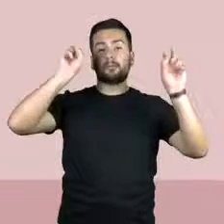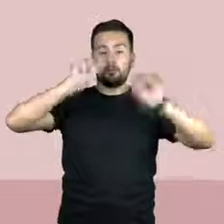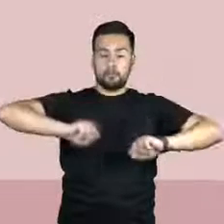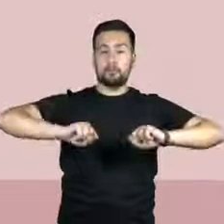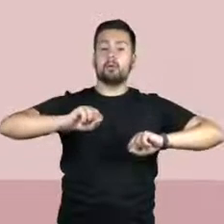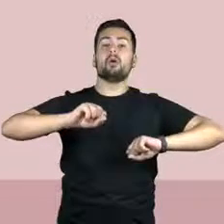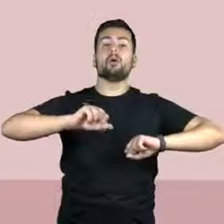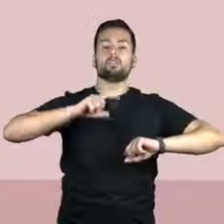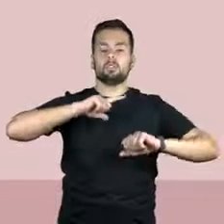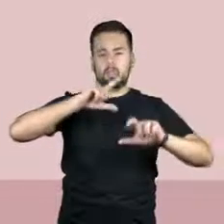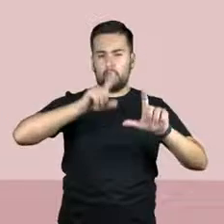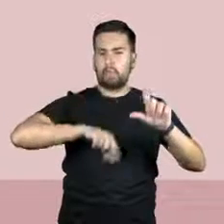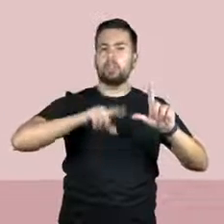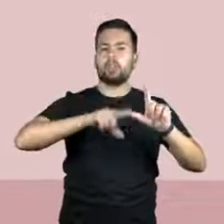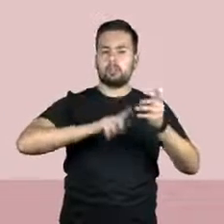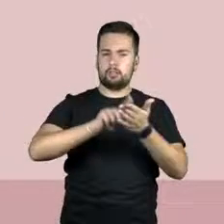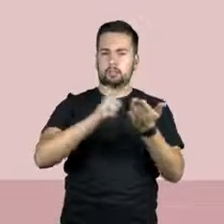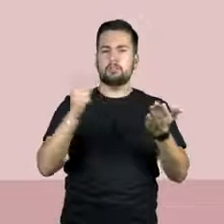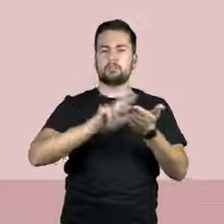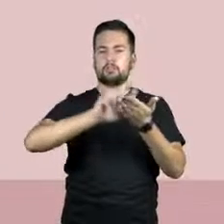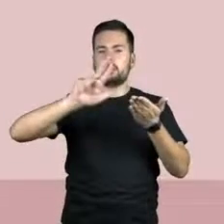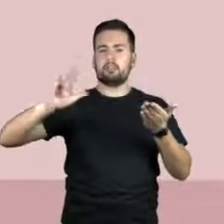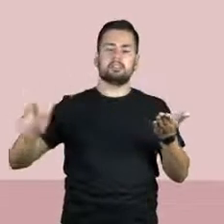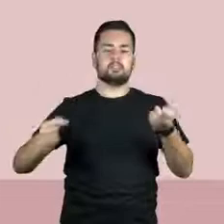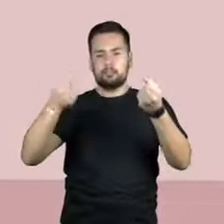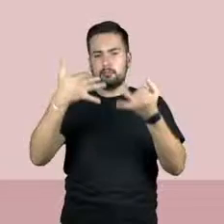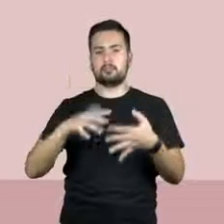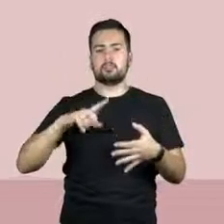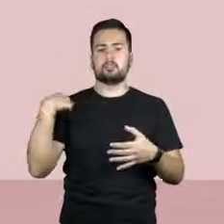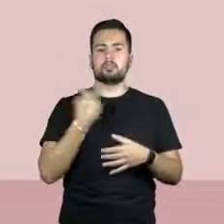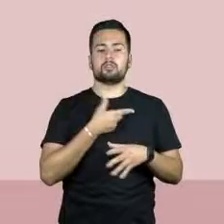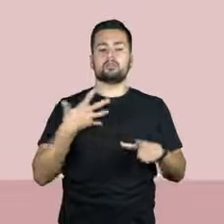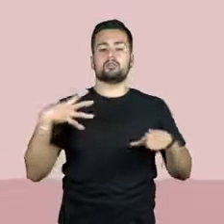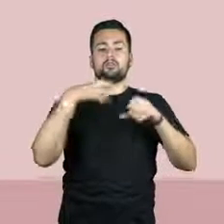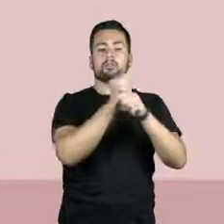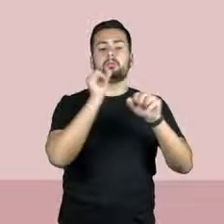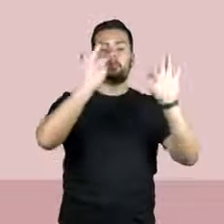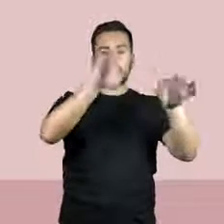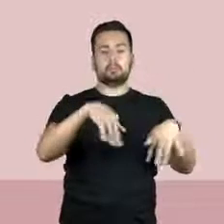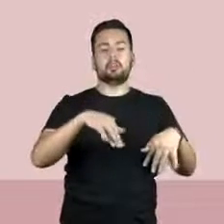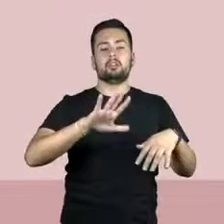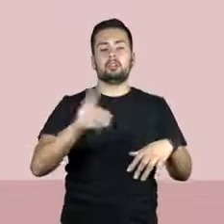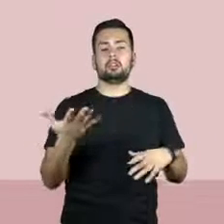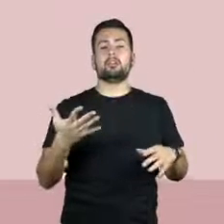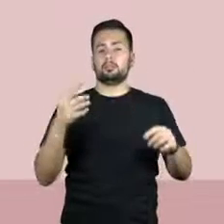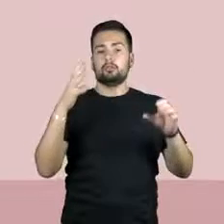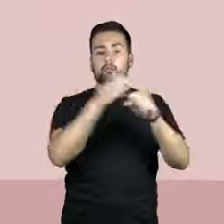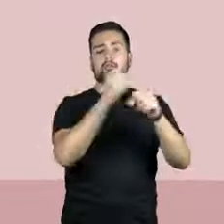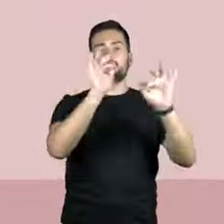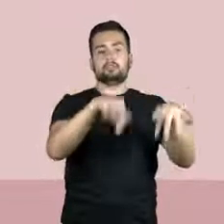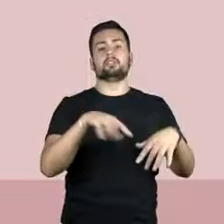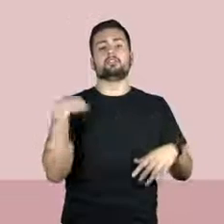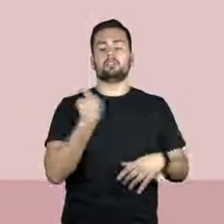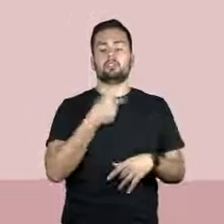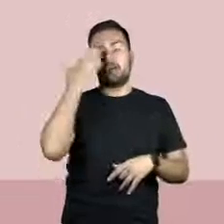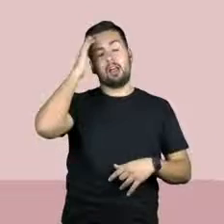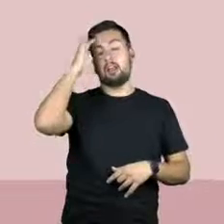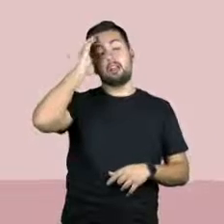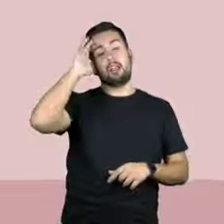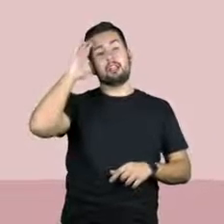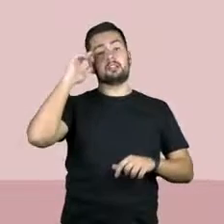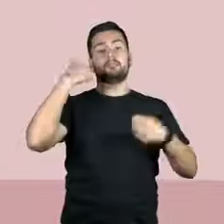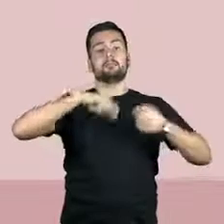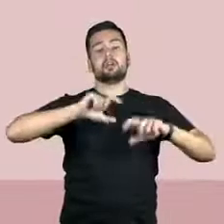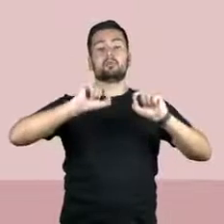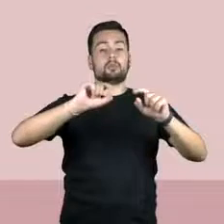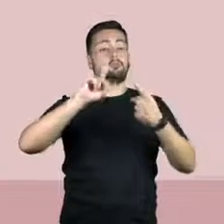tem muito na literatura, inclusive, a gente vai chegar numa formulação final. Tá? E nessa formulação final, basicamente, a gente entende que a gente vai